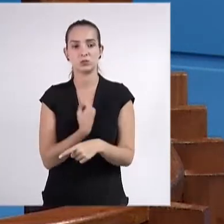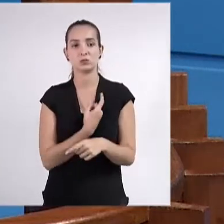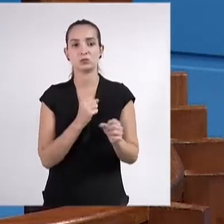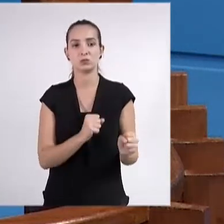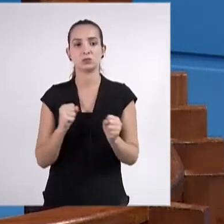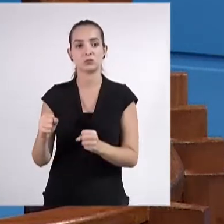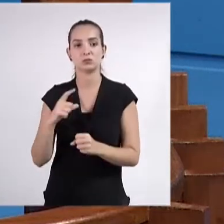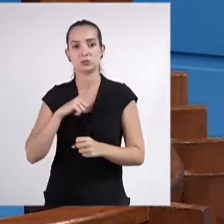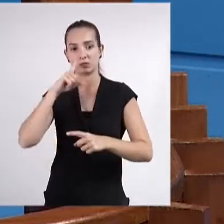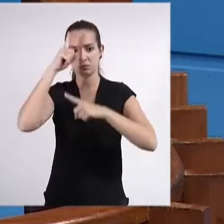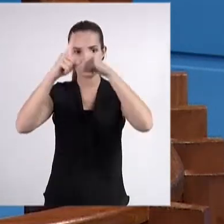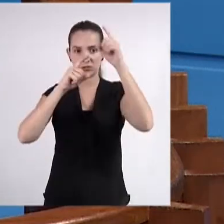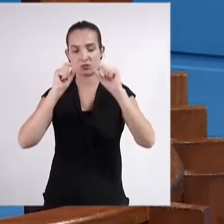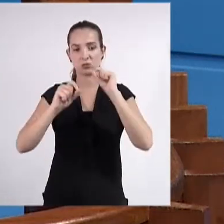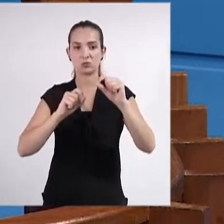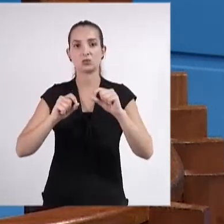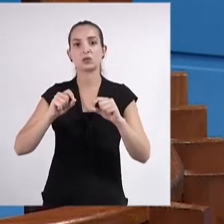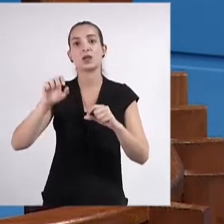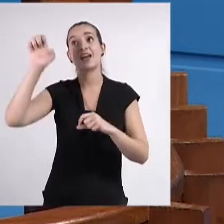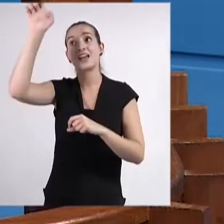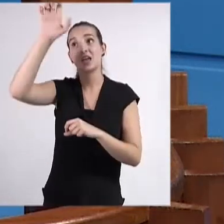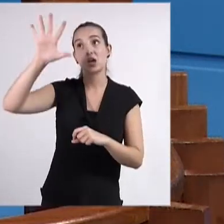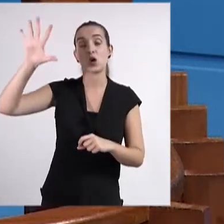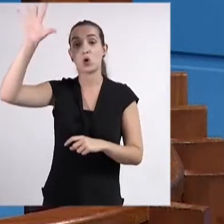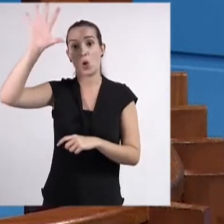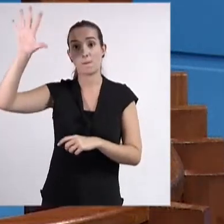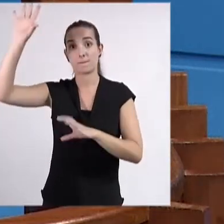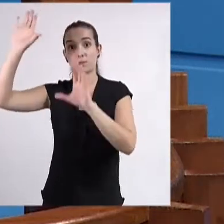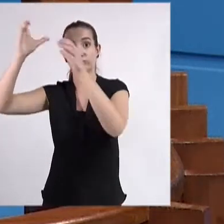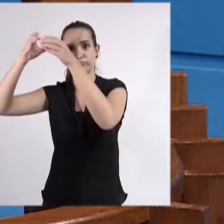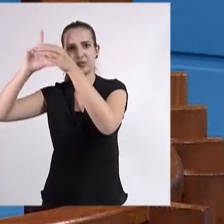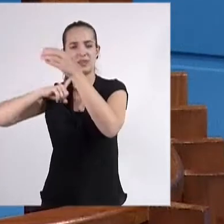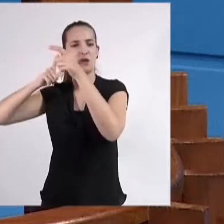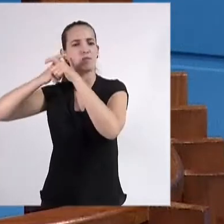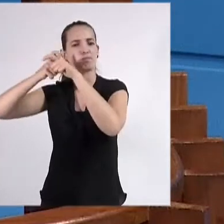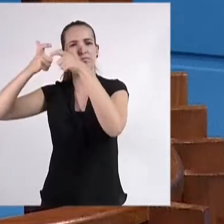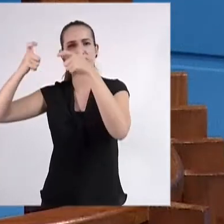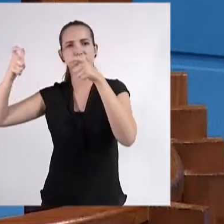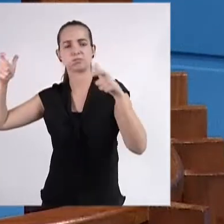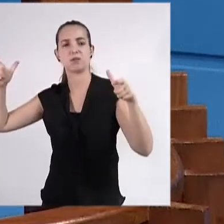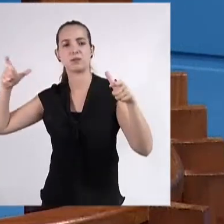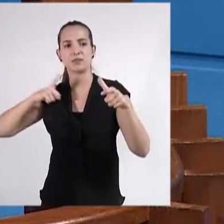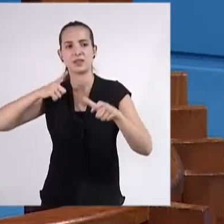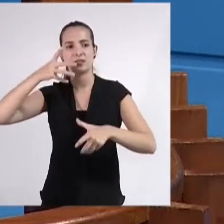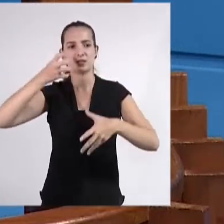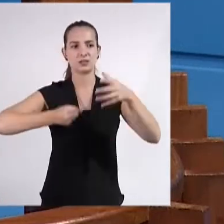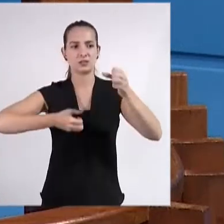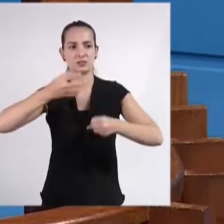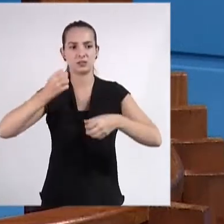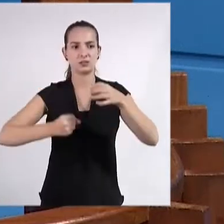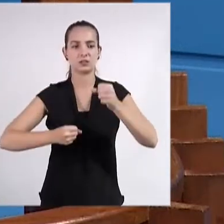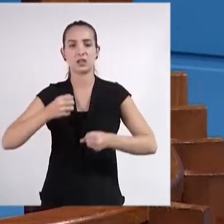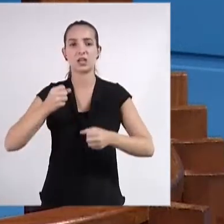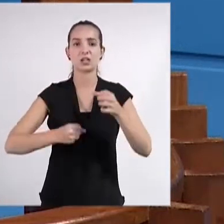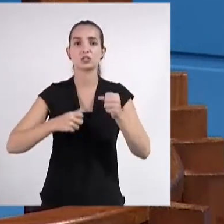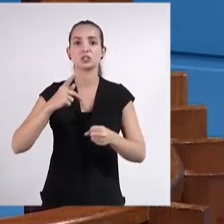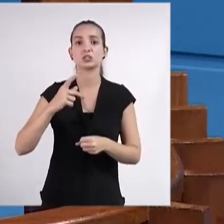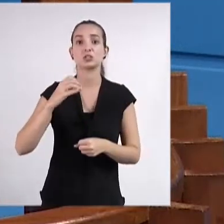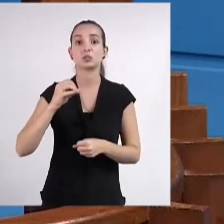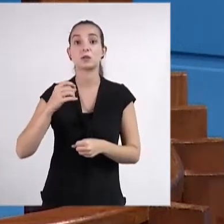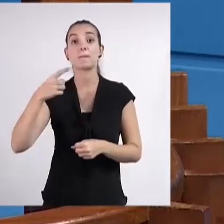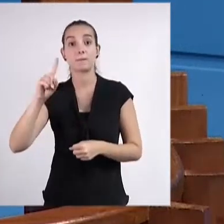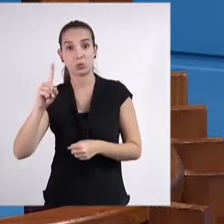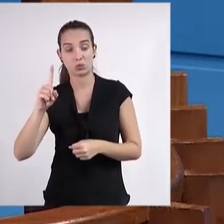ideia, a União Europeia possui um grande, monstruoso estoque de leite em pó. A